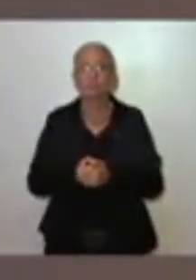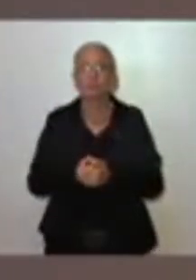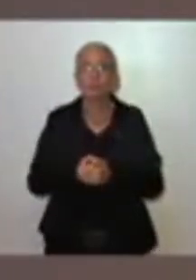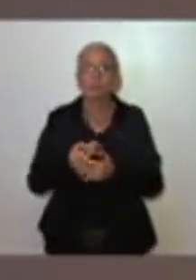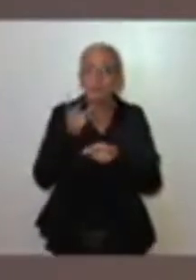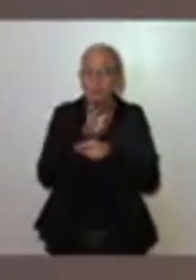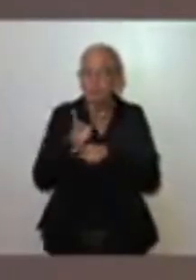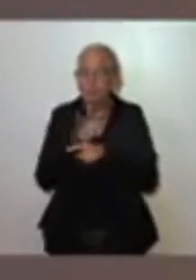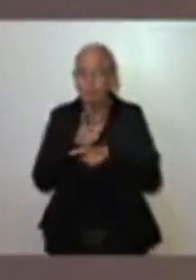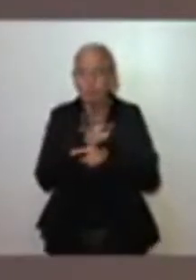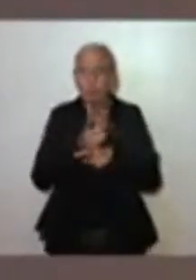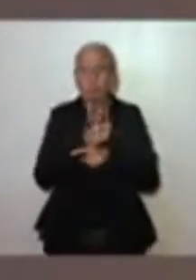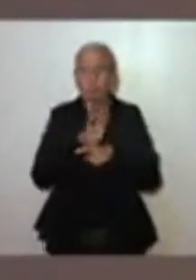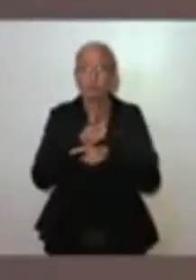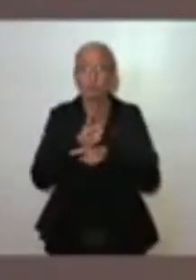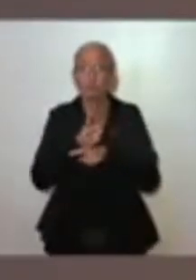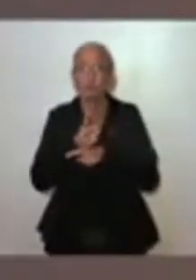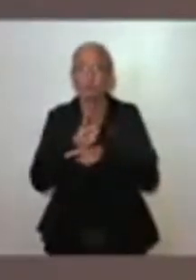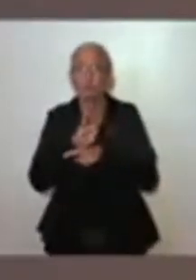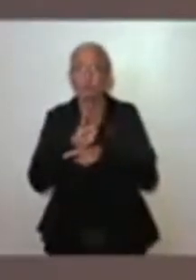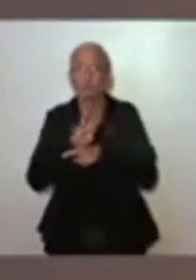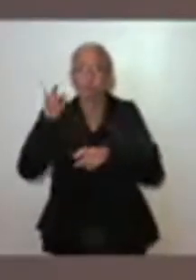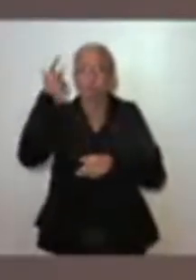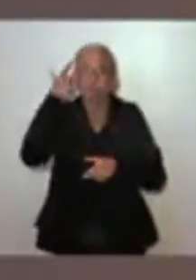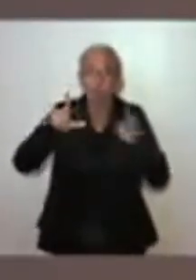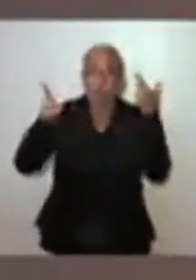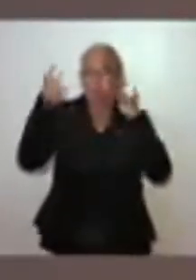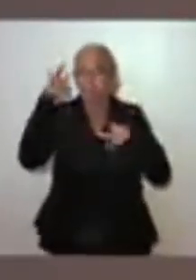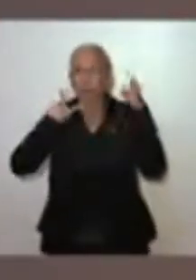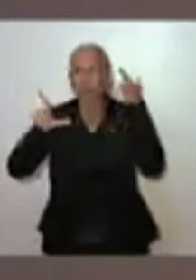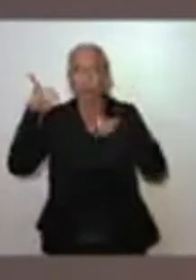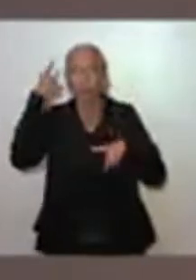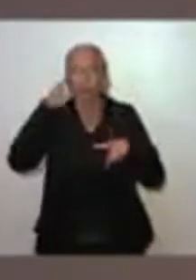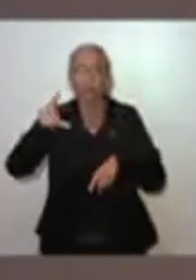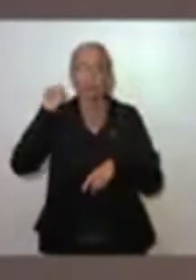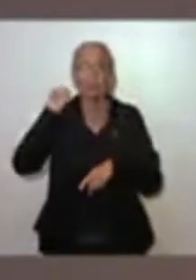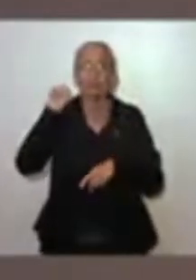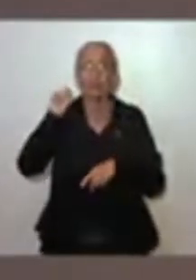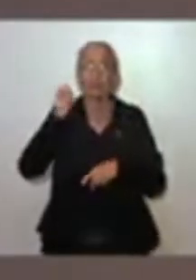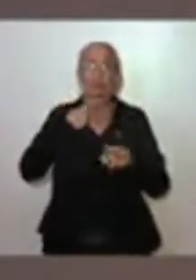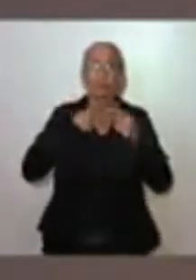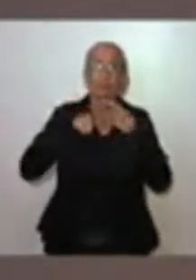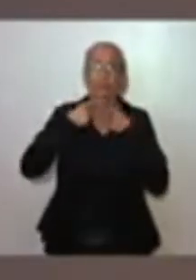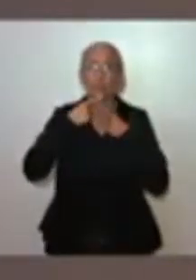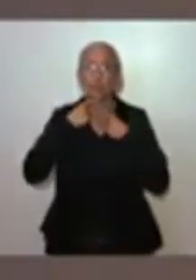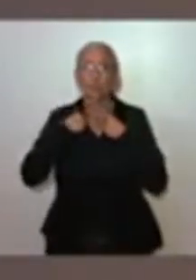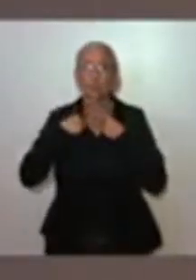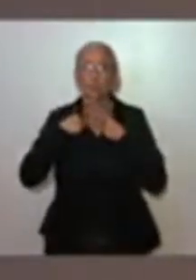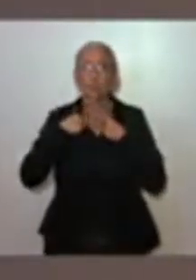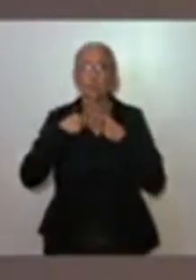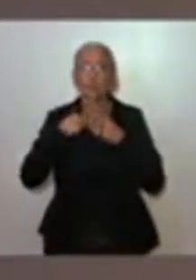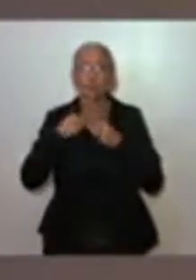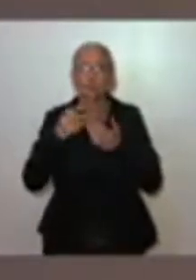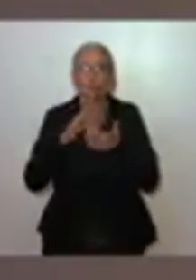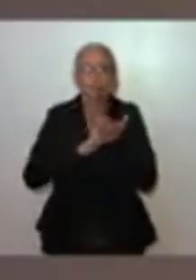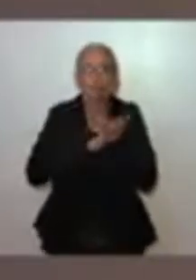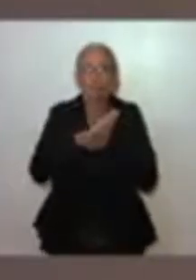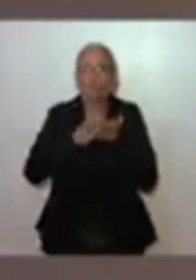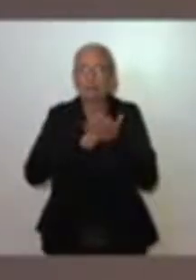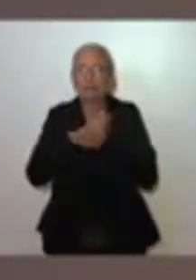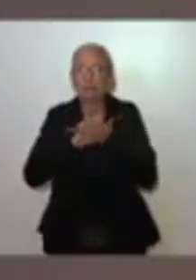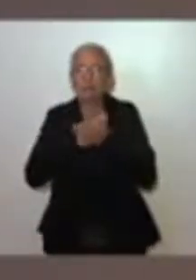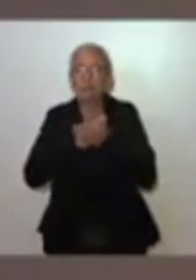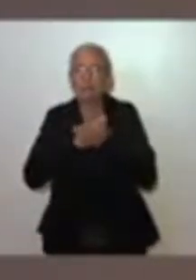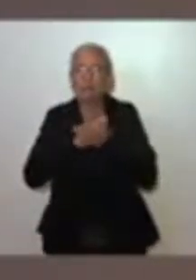a busca legítima por conquistas pessoais que são desejáveis e tampouco interfere com